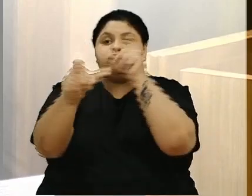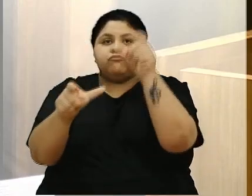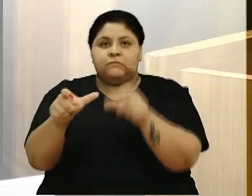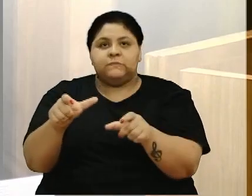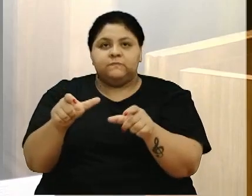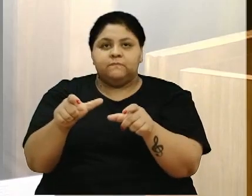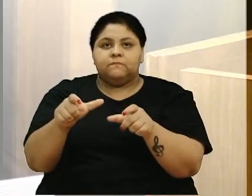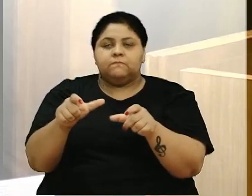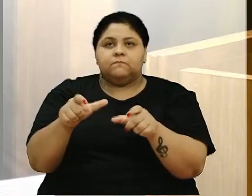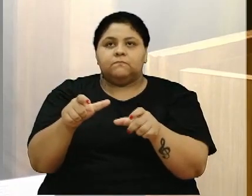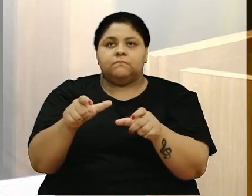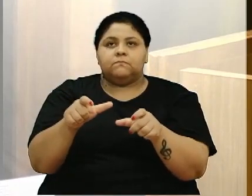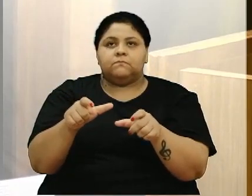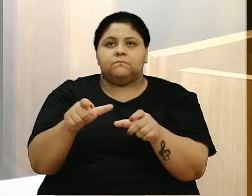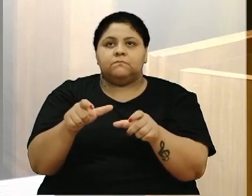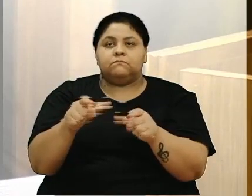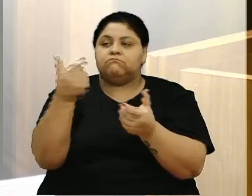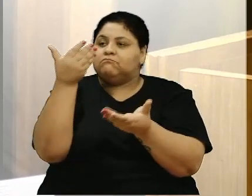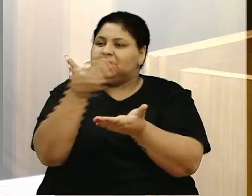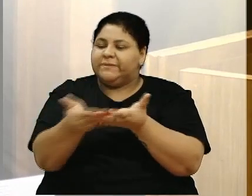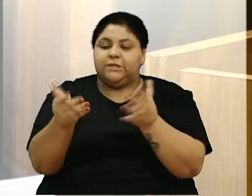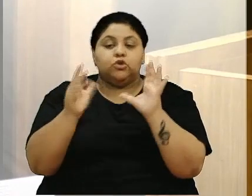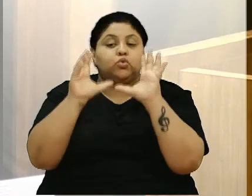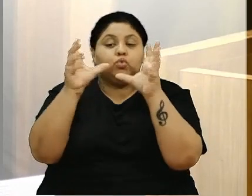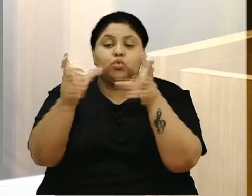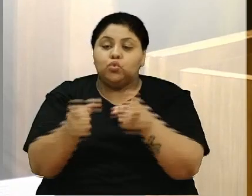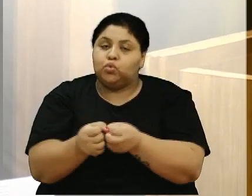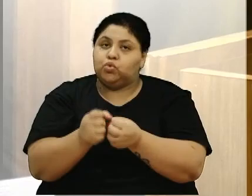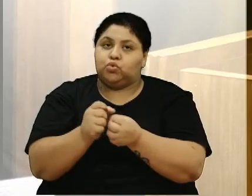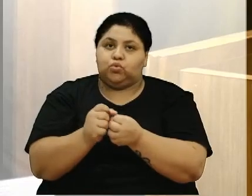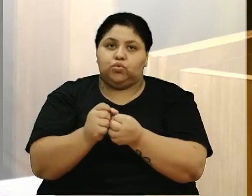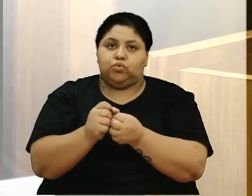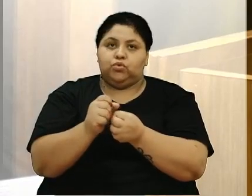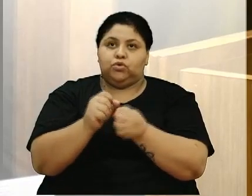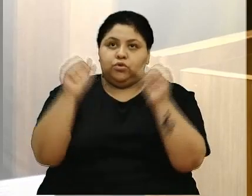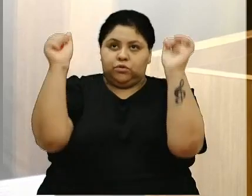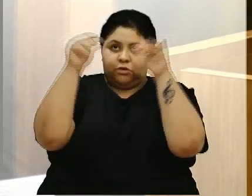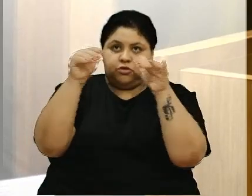estão que perderam tudo no alagamento. Obrigado, presidente.